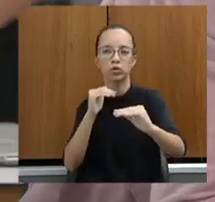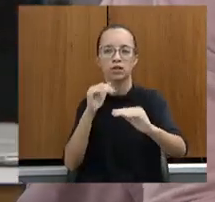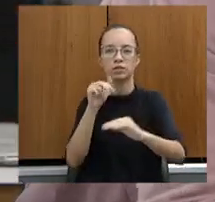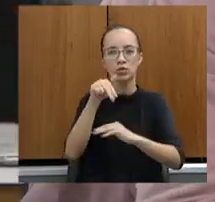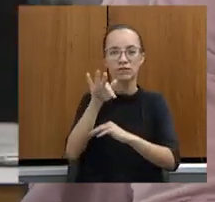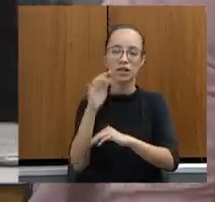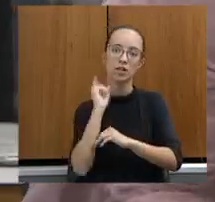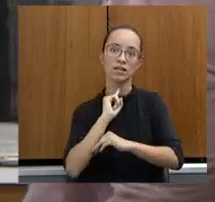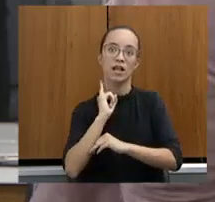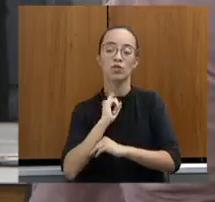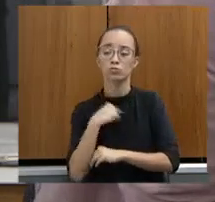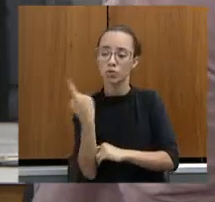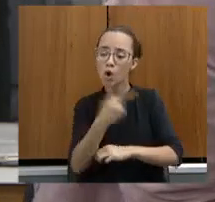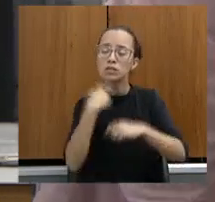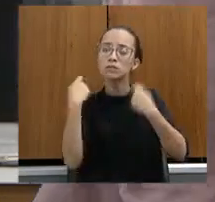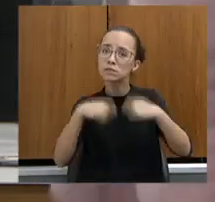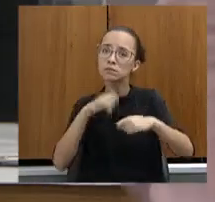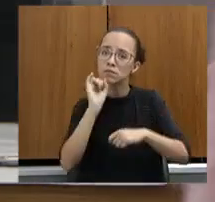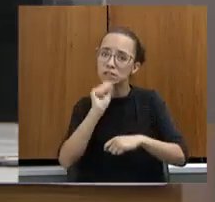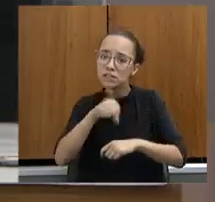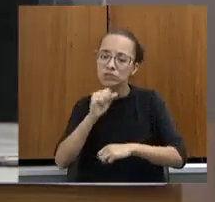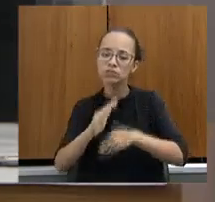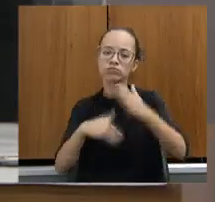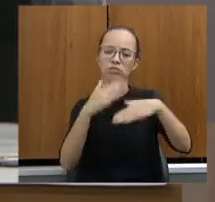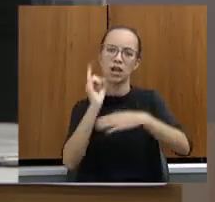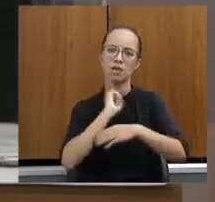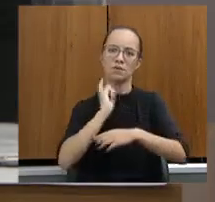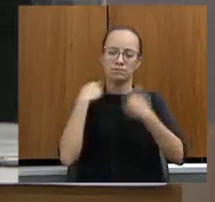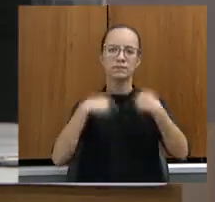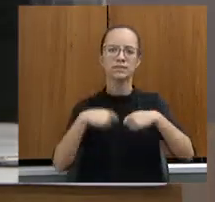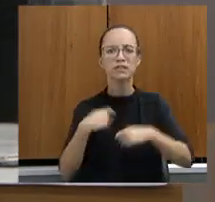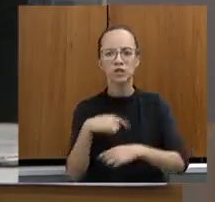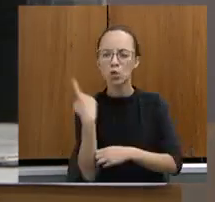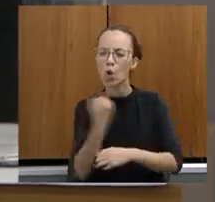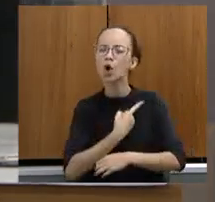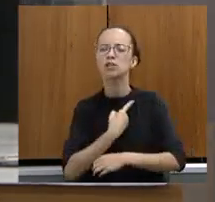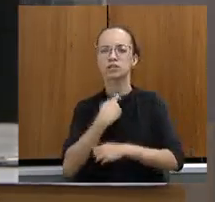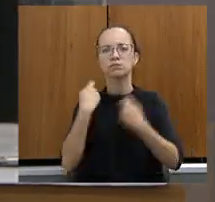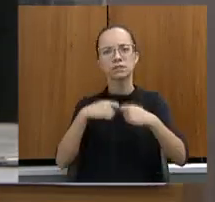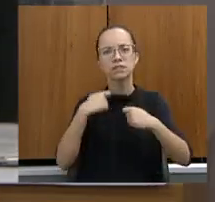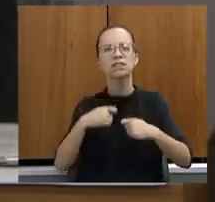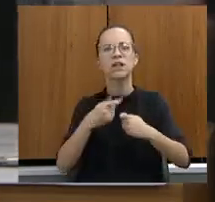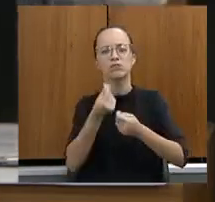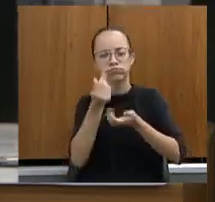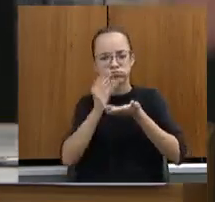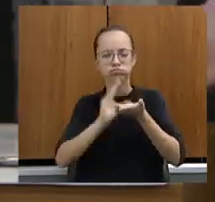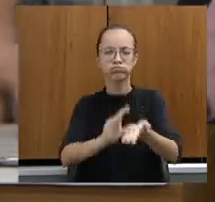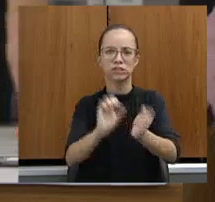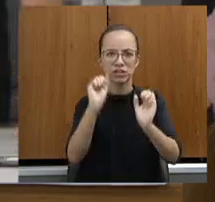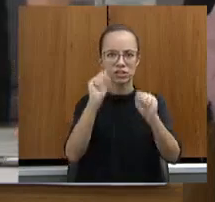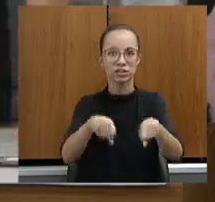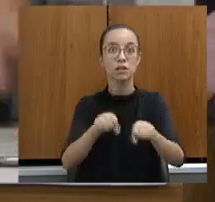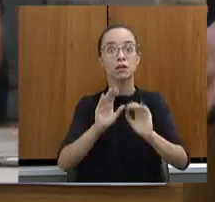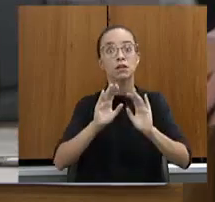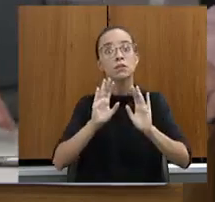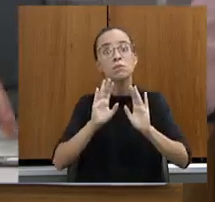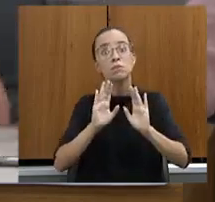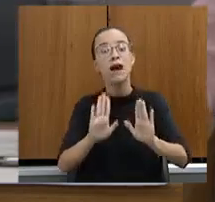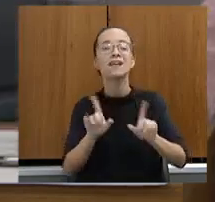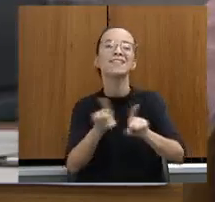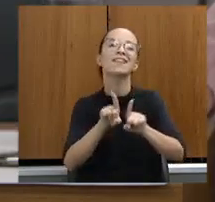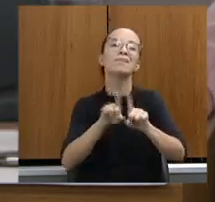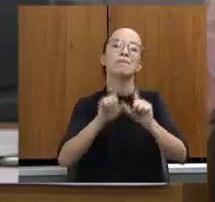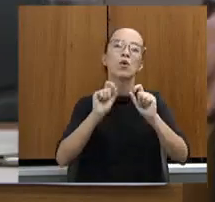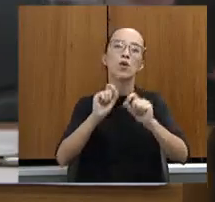nós precisamos sim de desenvolver o estado de Minas Gerais nós precisamos sim investir no estado de Minas Gerais mas nós precisamos também